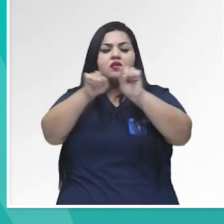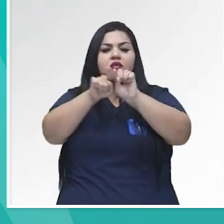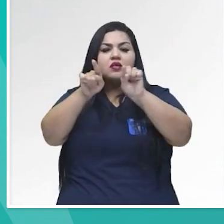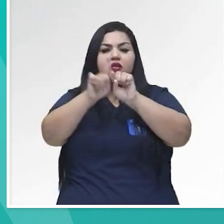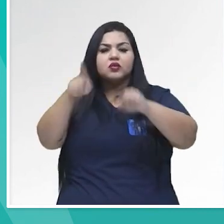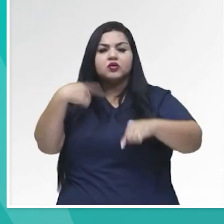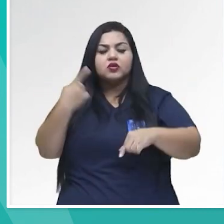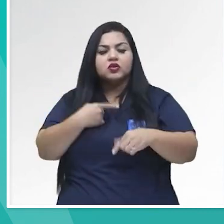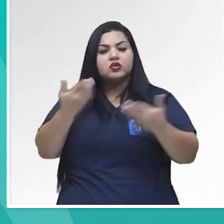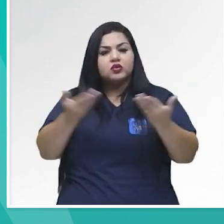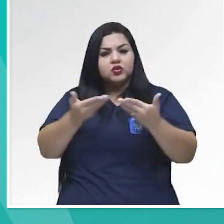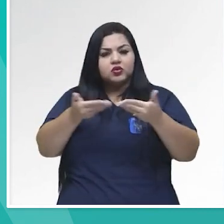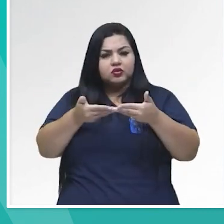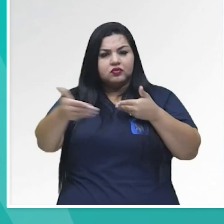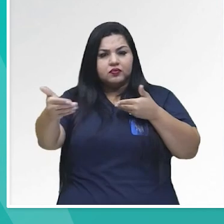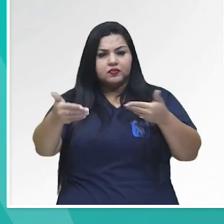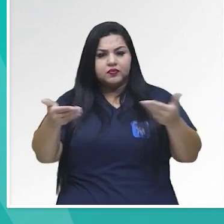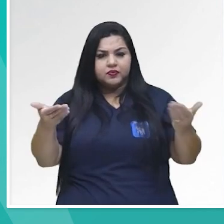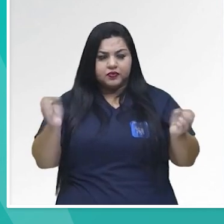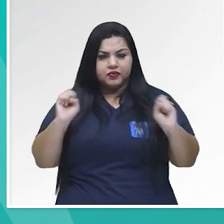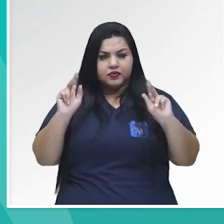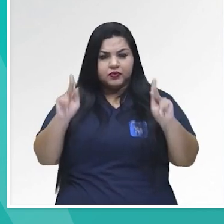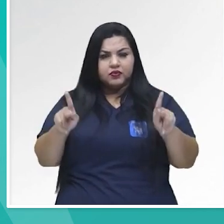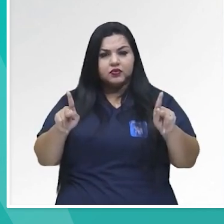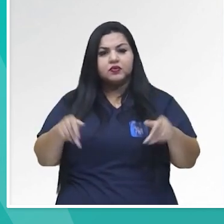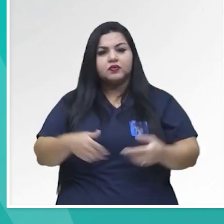tivemos ao longo da aula de hoje, tá?